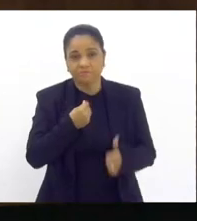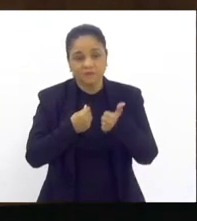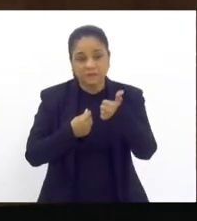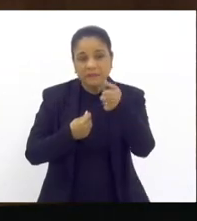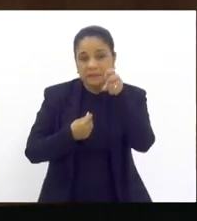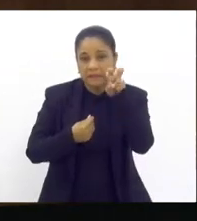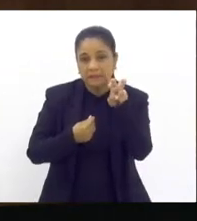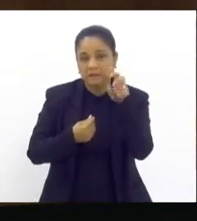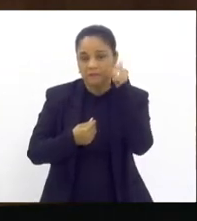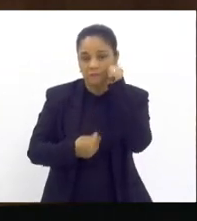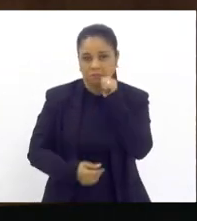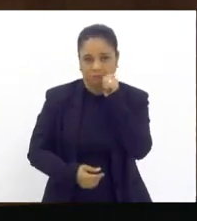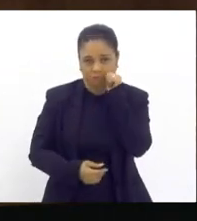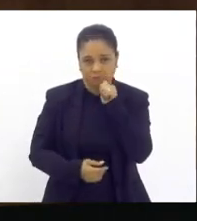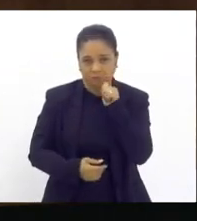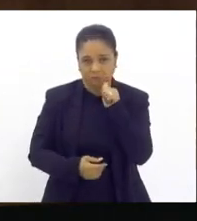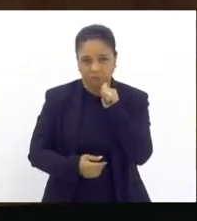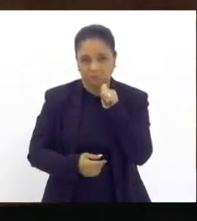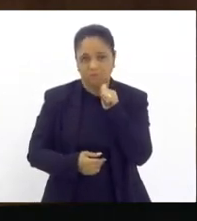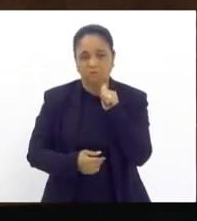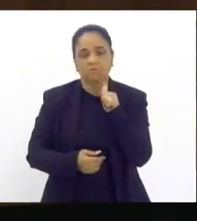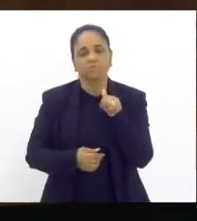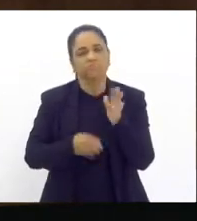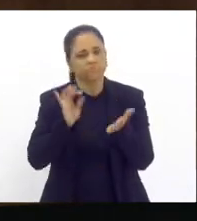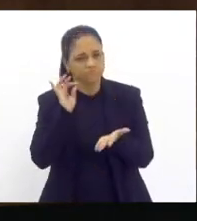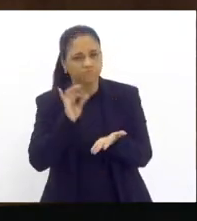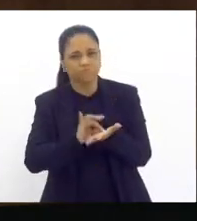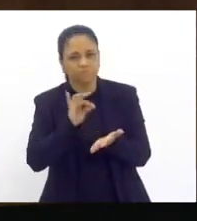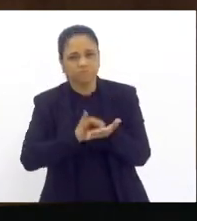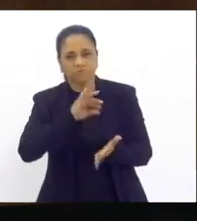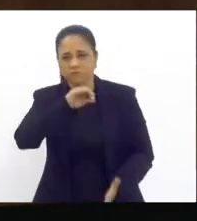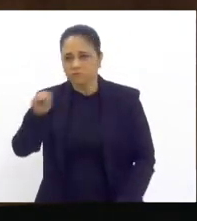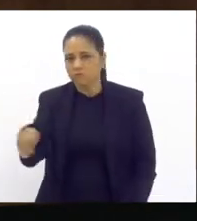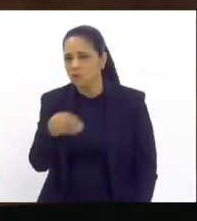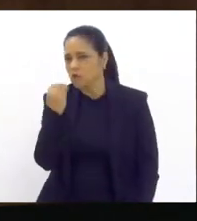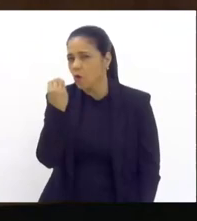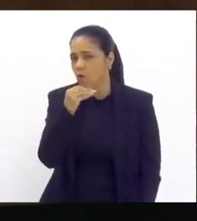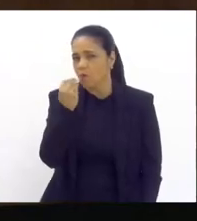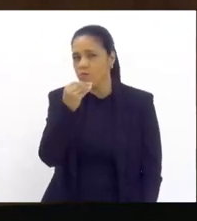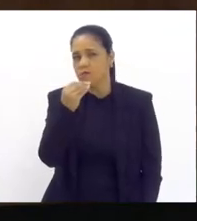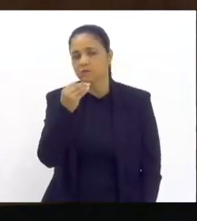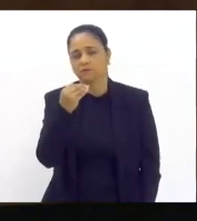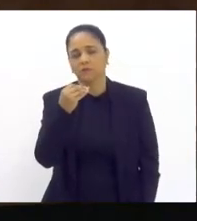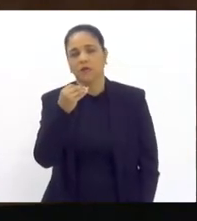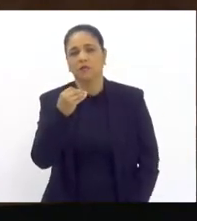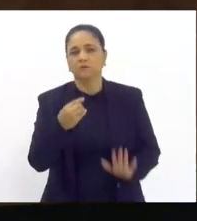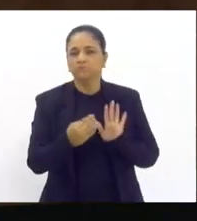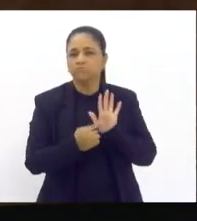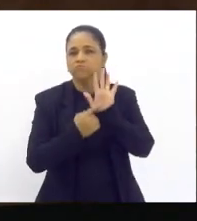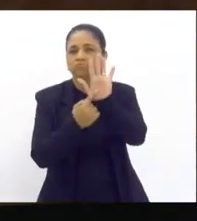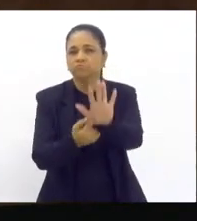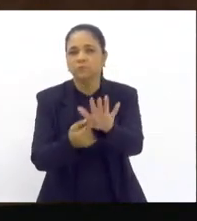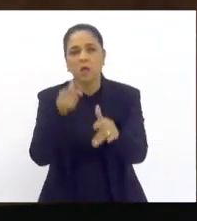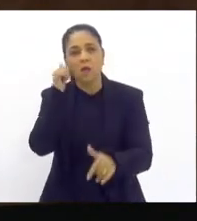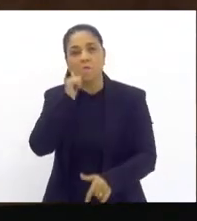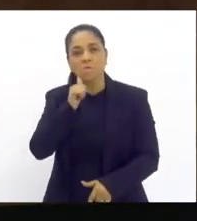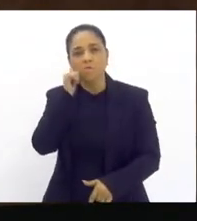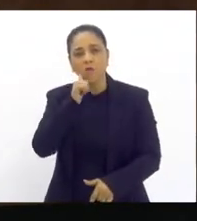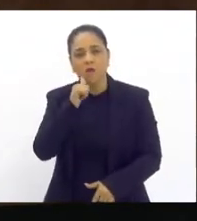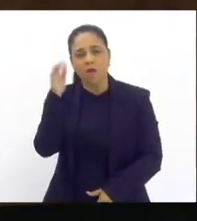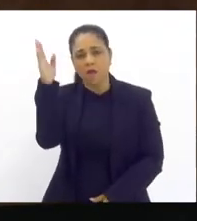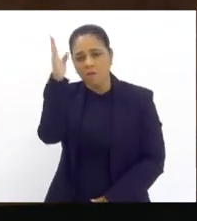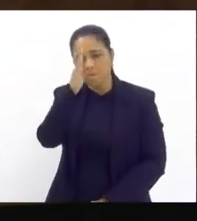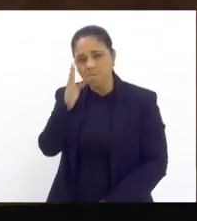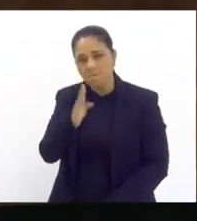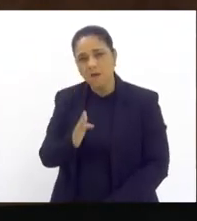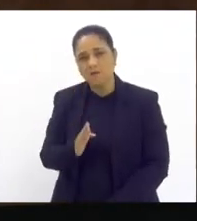mulheres, é realmente a possibilidade e a oportunidade da gente também dar a cara que o Brasil tem, né?